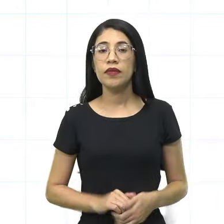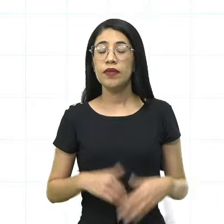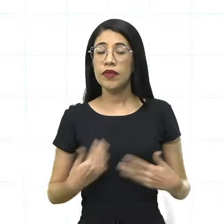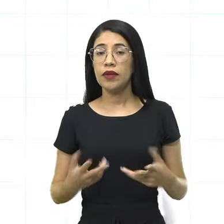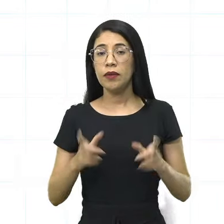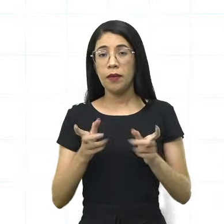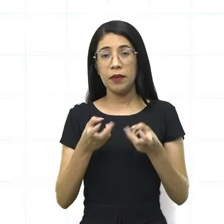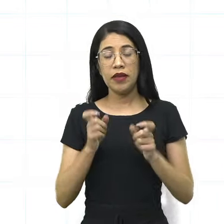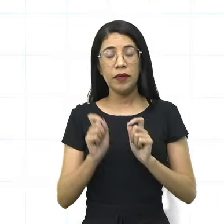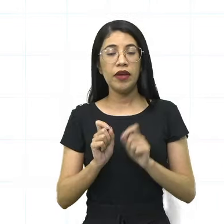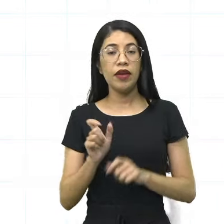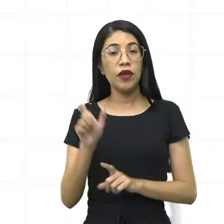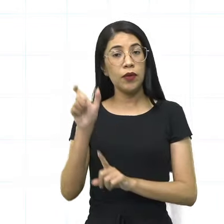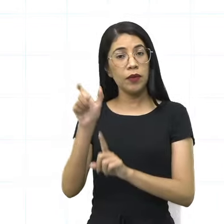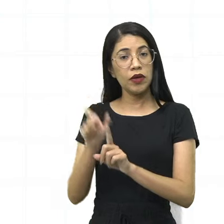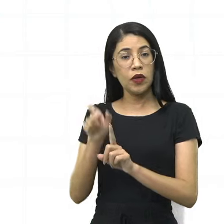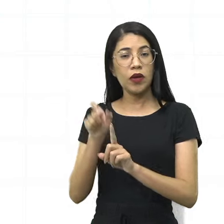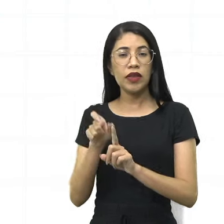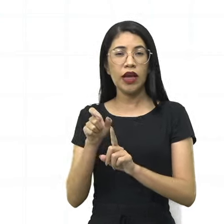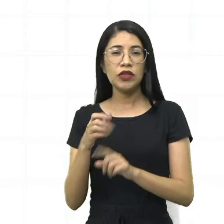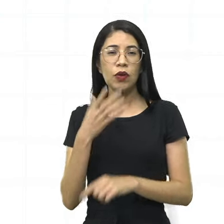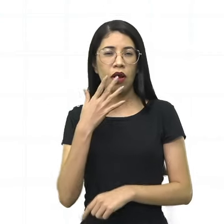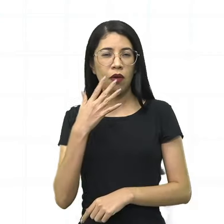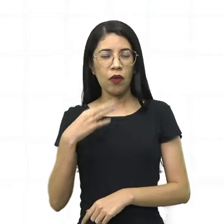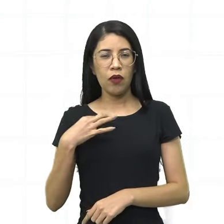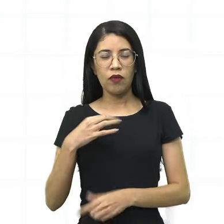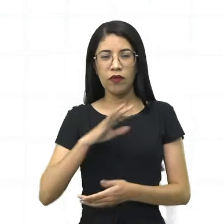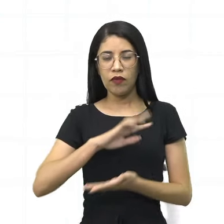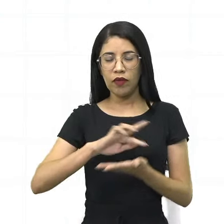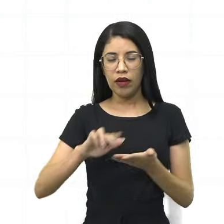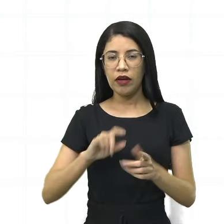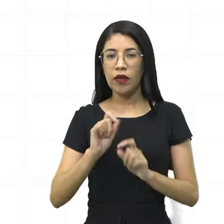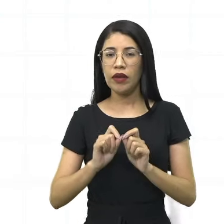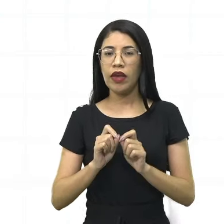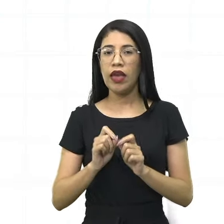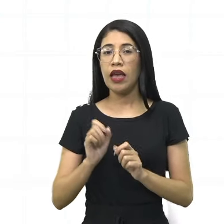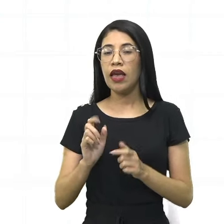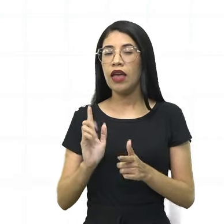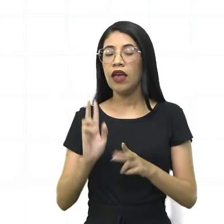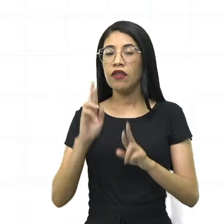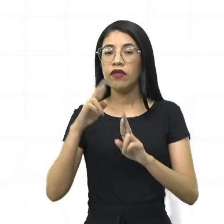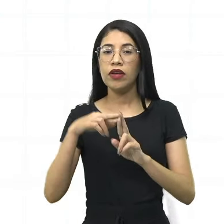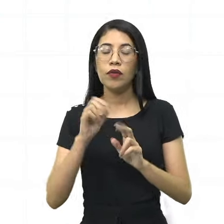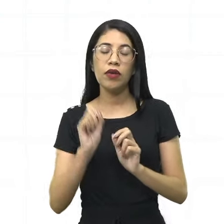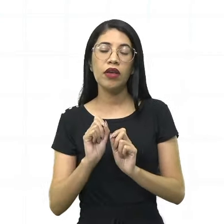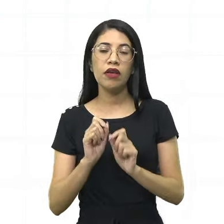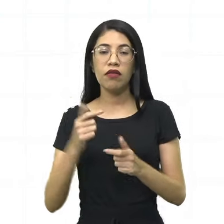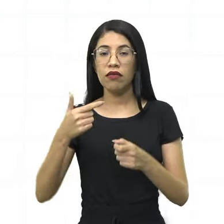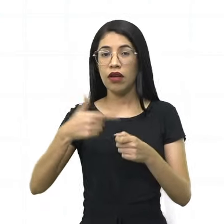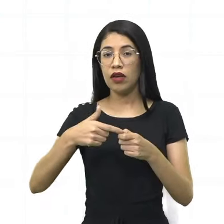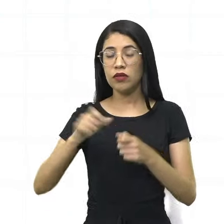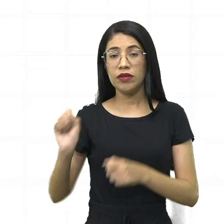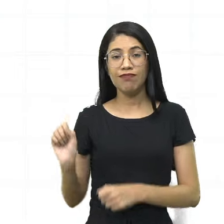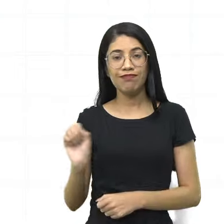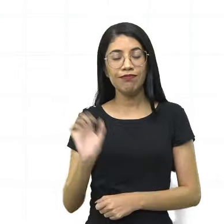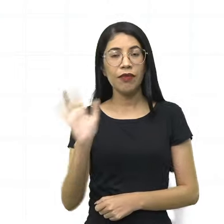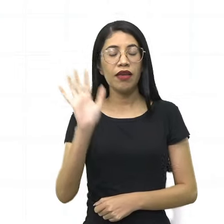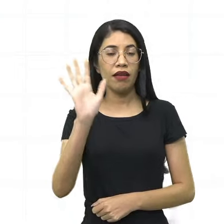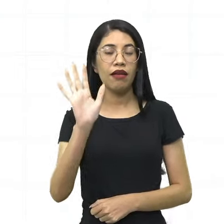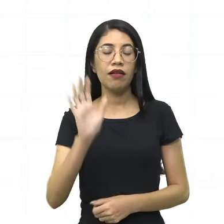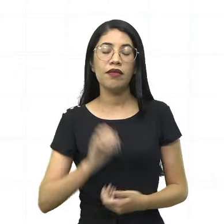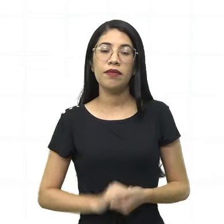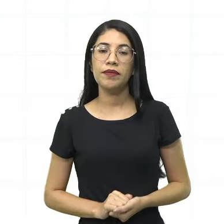colorida, ele está olhando para cima, né, fazendo referência então ao preço alto, né, do nosso